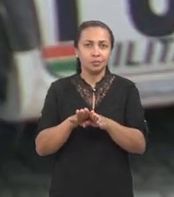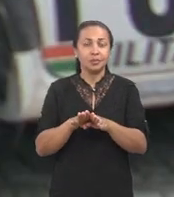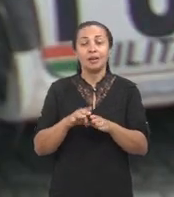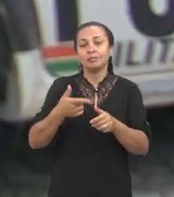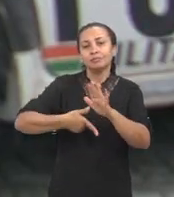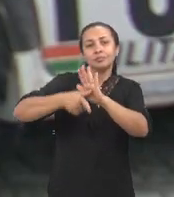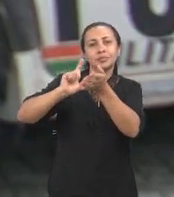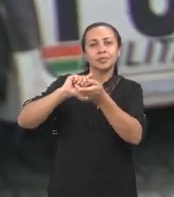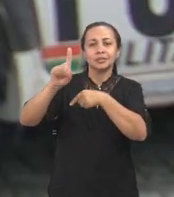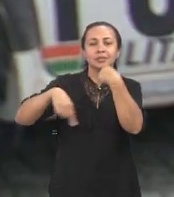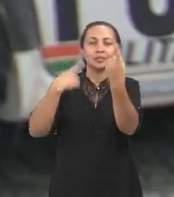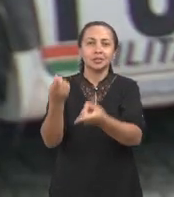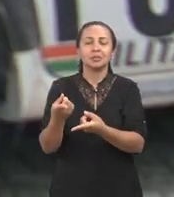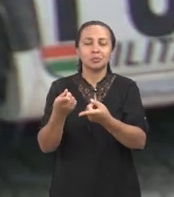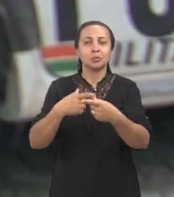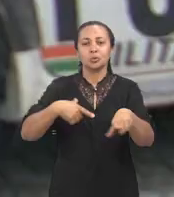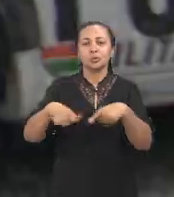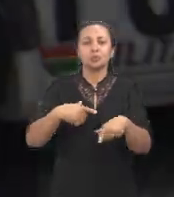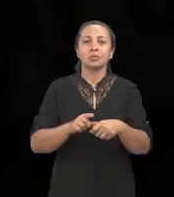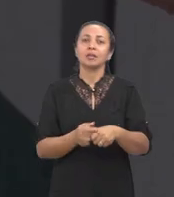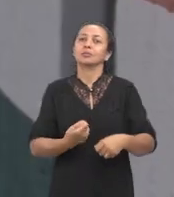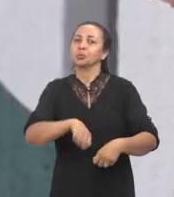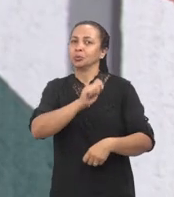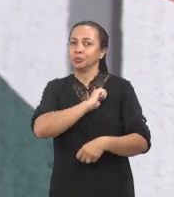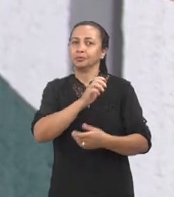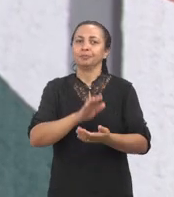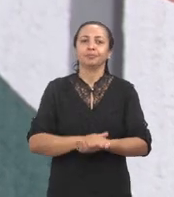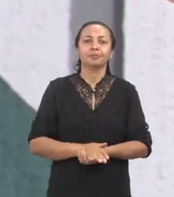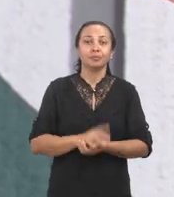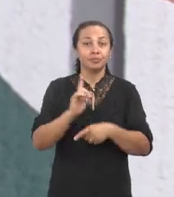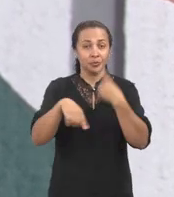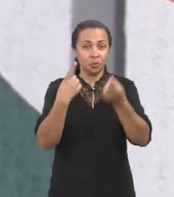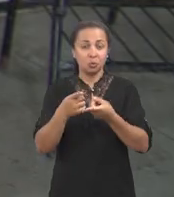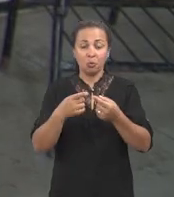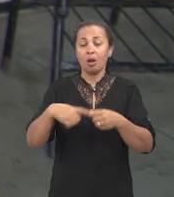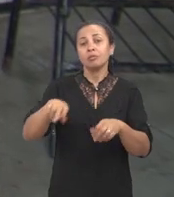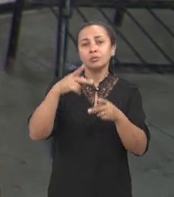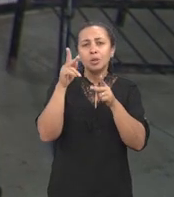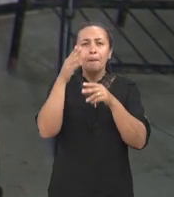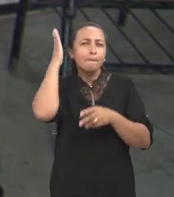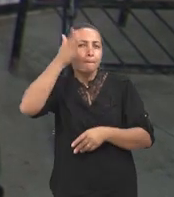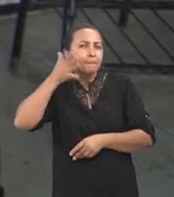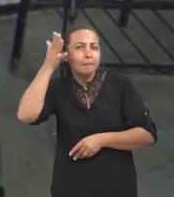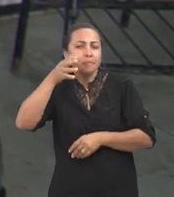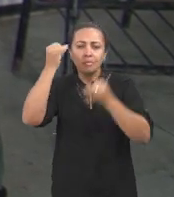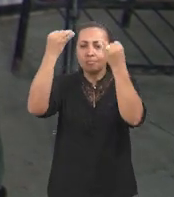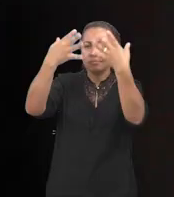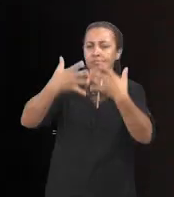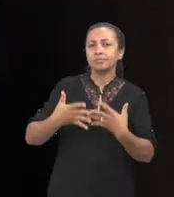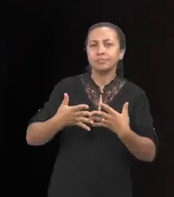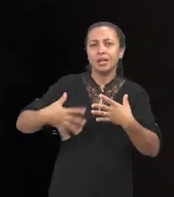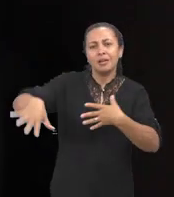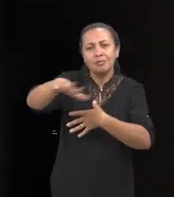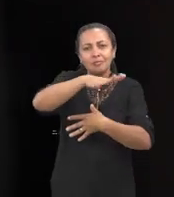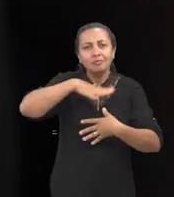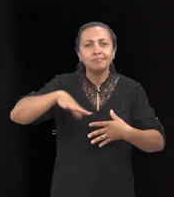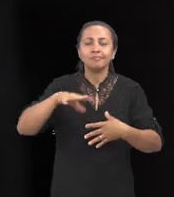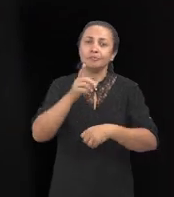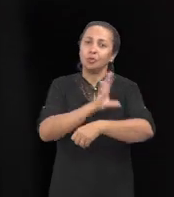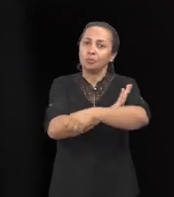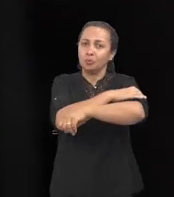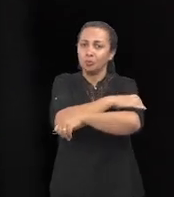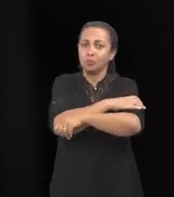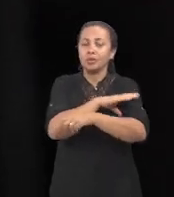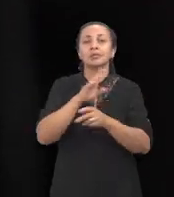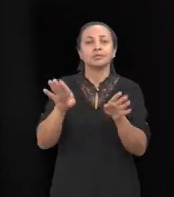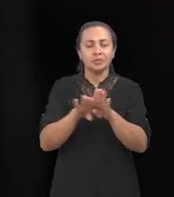condições de adoecimento antes e após o trabalho na polícia após as palestras explicativas realizadas em vários batalhões da Polícia Militar